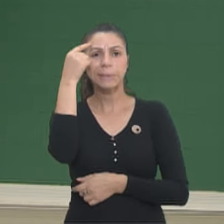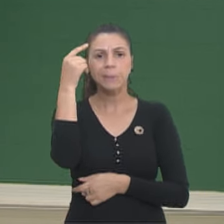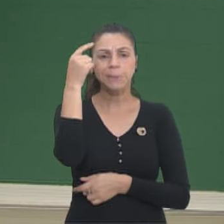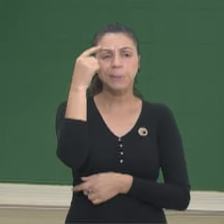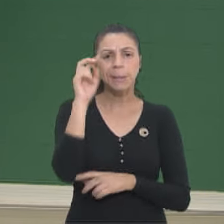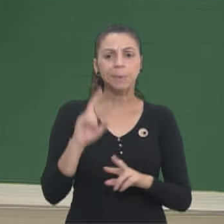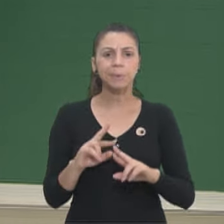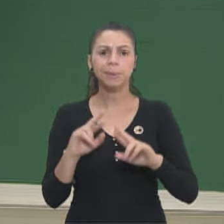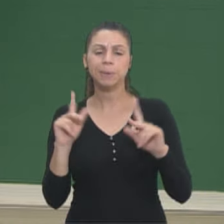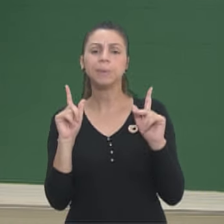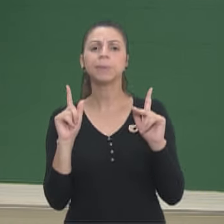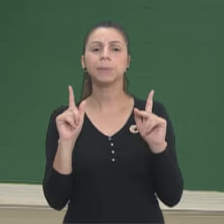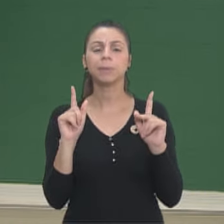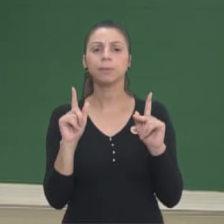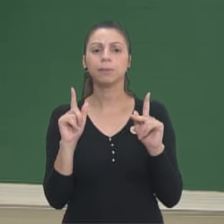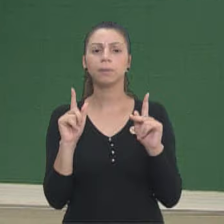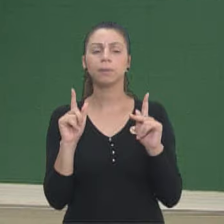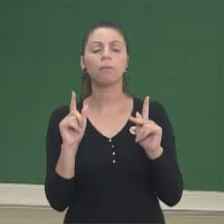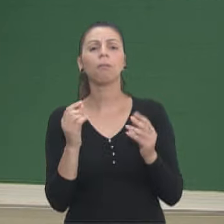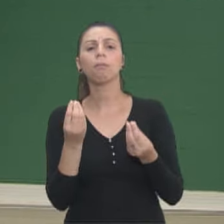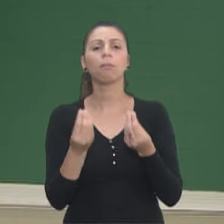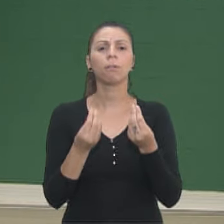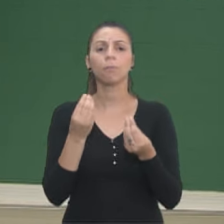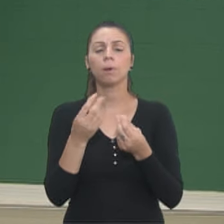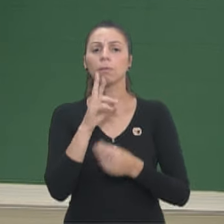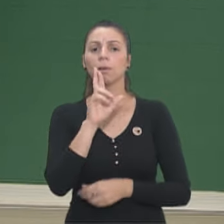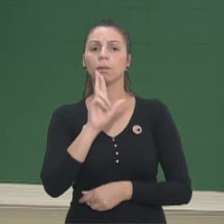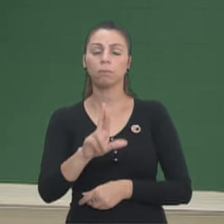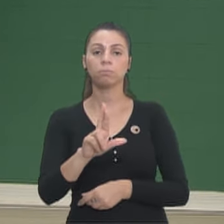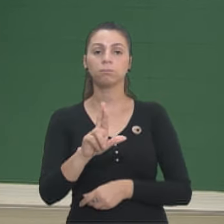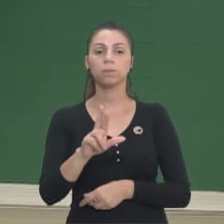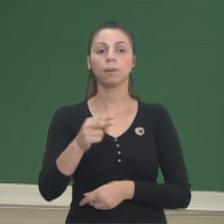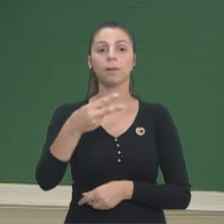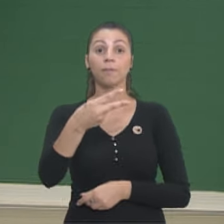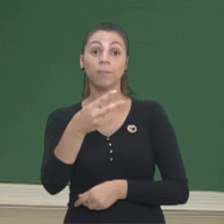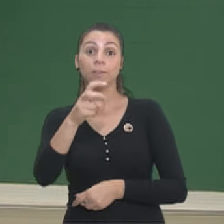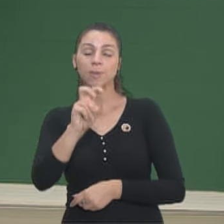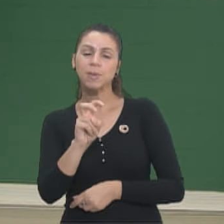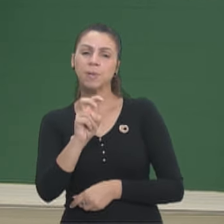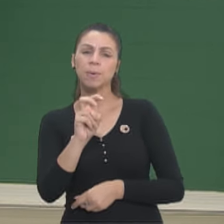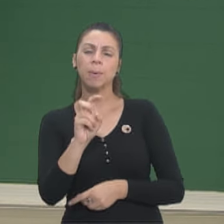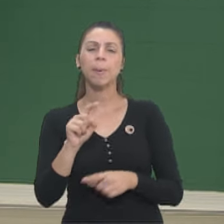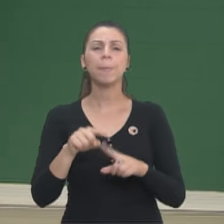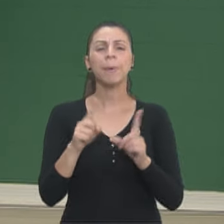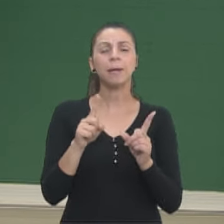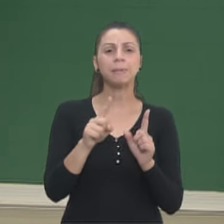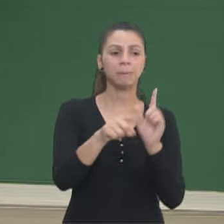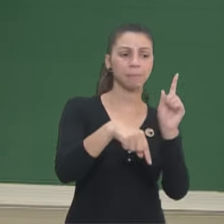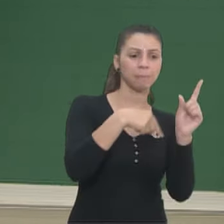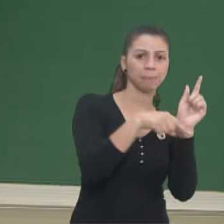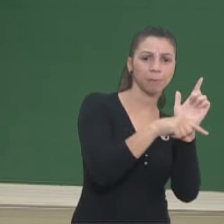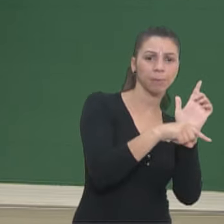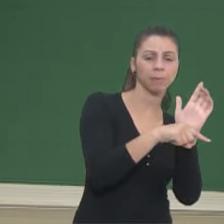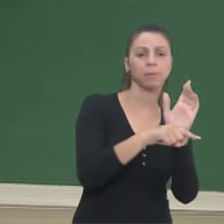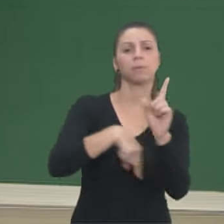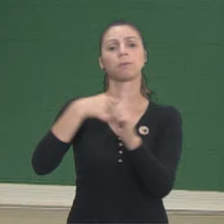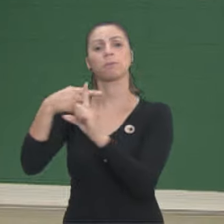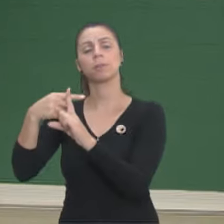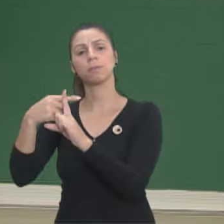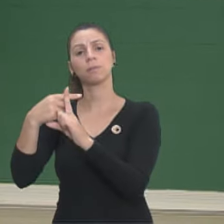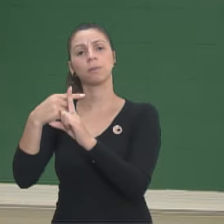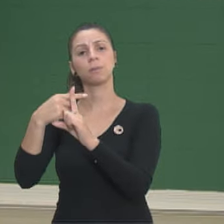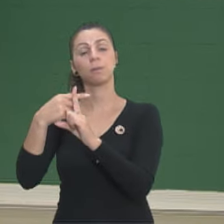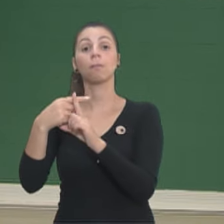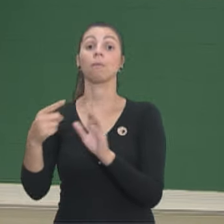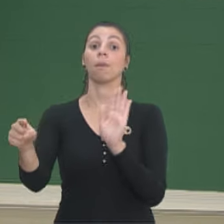disso? Pensando na diferença, vai dar quanto? 25. Mais 25 positivo ou negativo? Quem é o maior módulo? 35. Então,